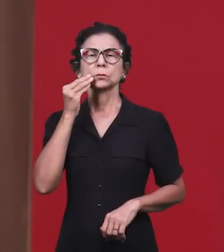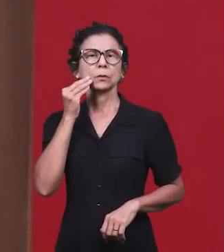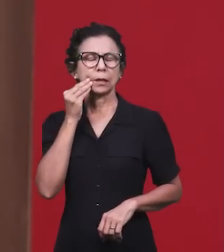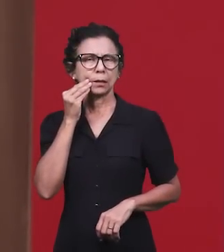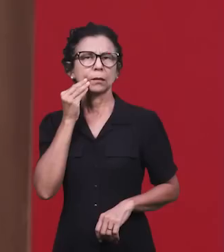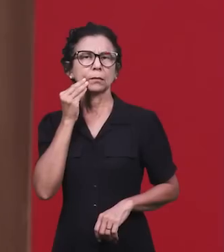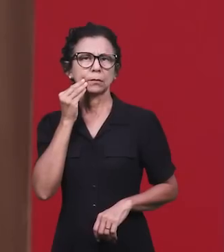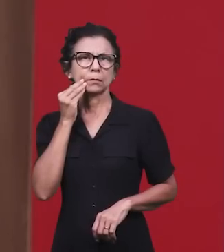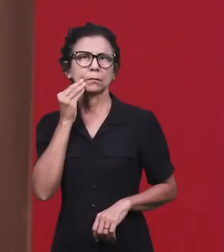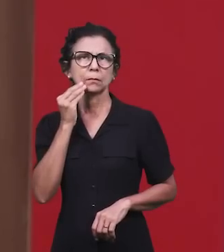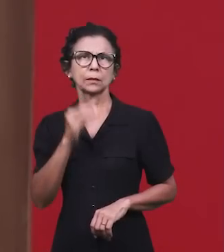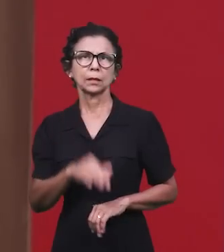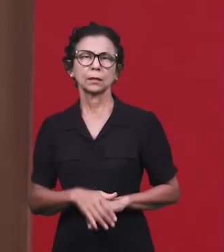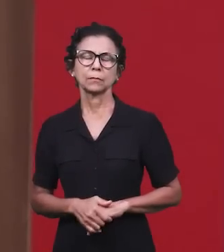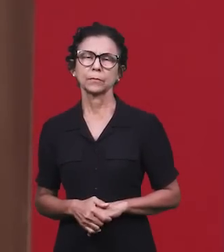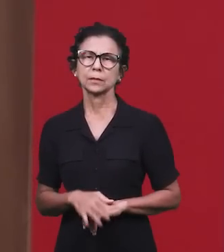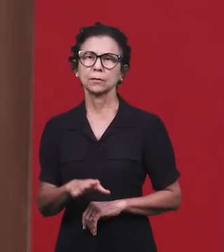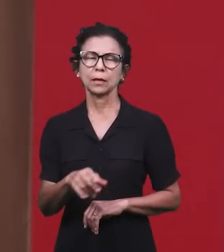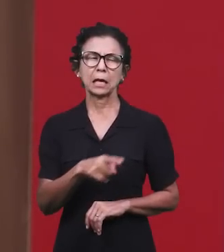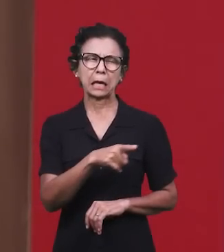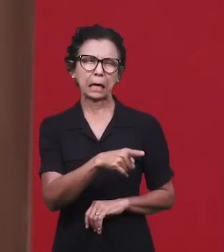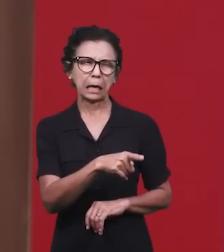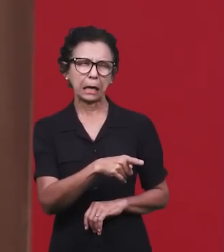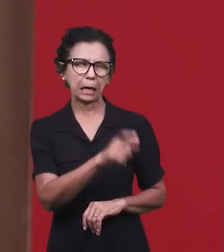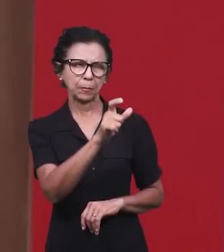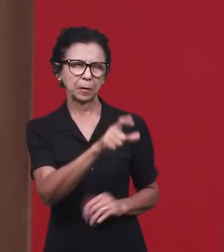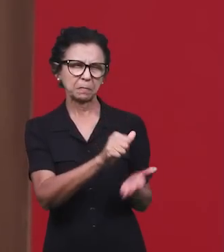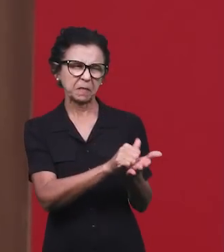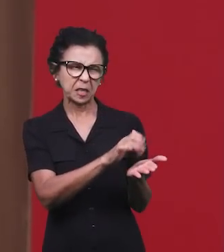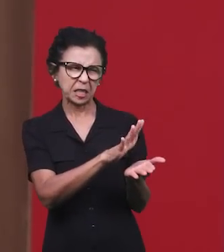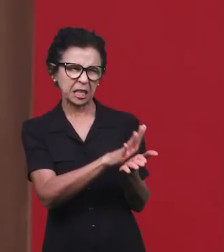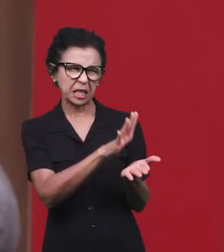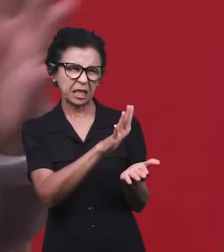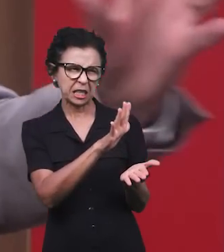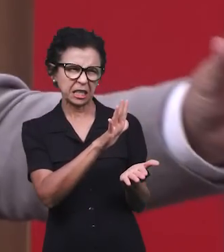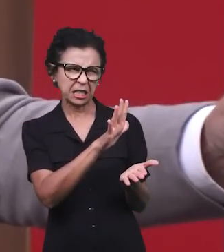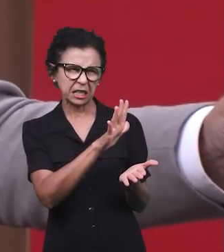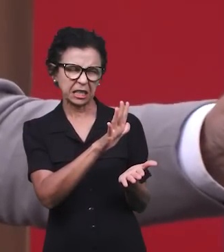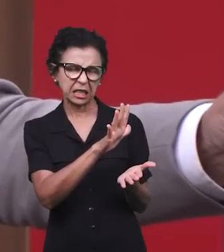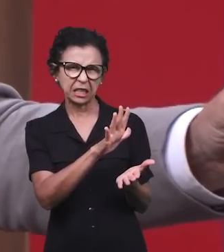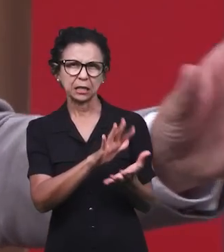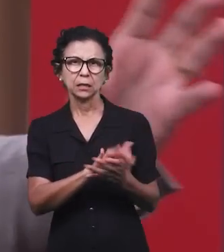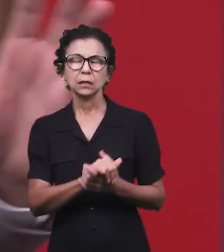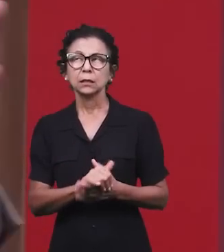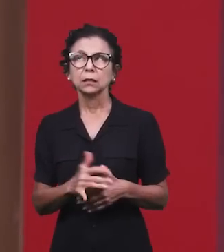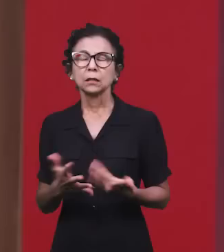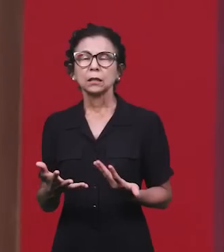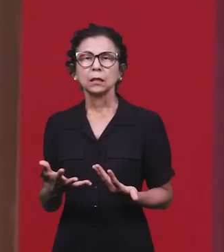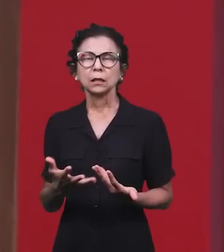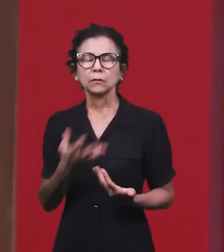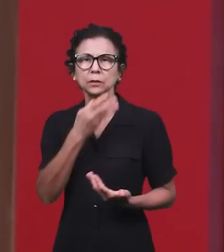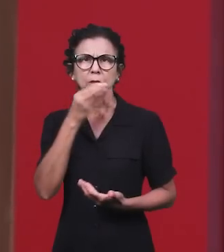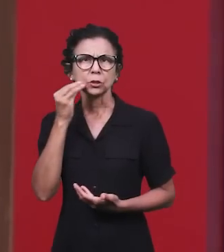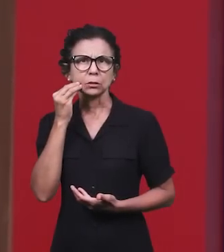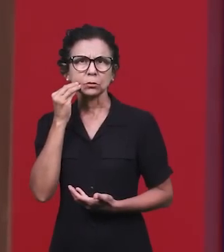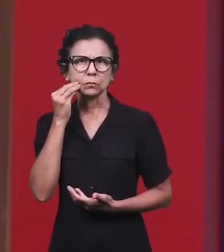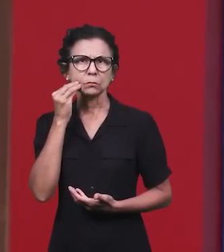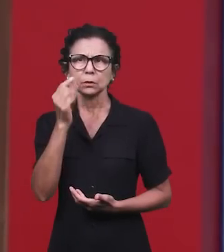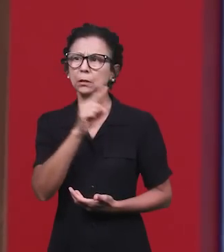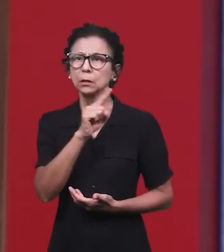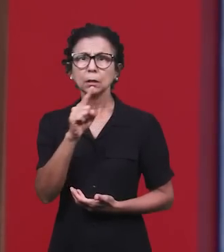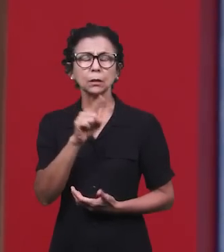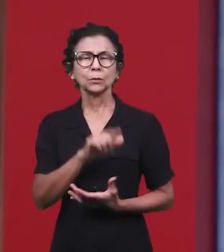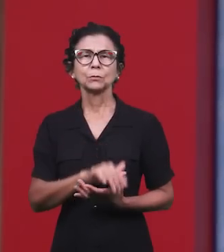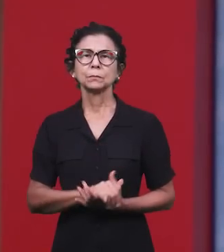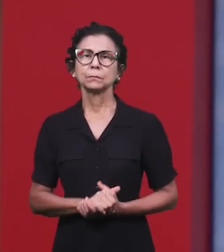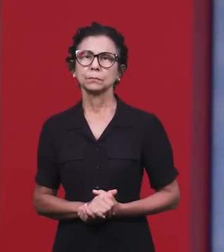para o mal de alguém. Você vai fazer um jejum por uma coisa que aquilo não agrada ao Senhor. Então, por isso, essa expressão que estamos